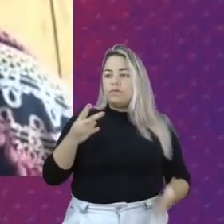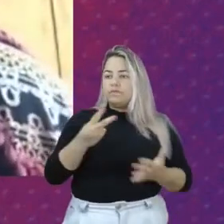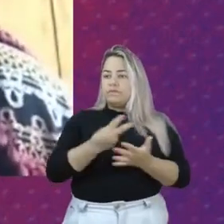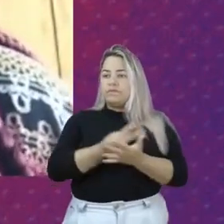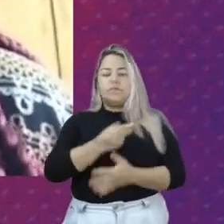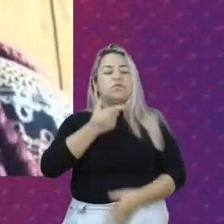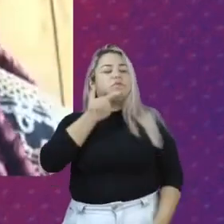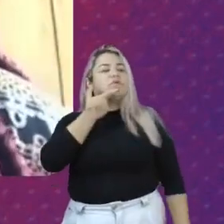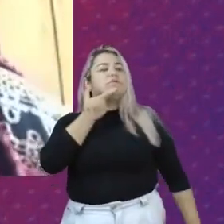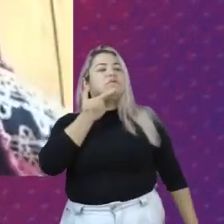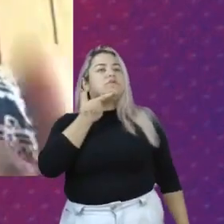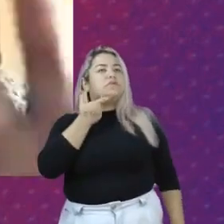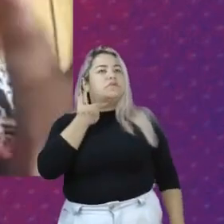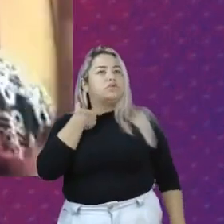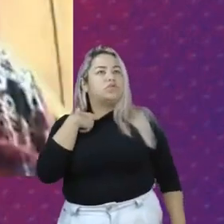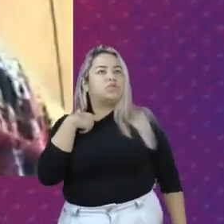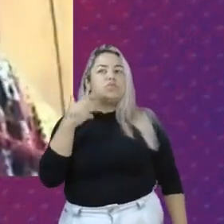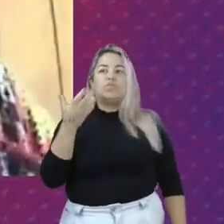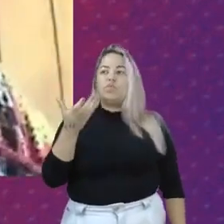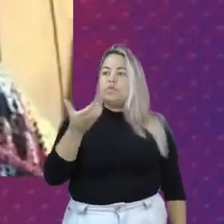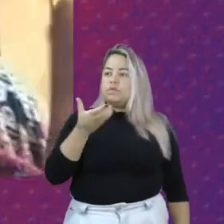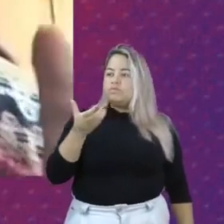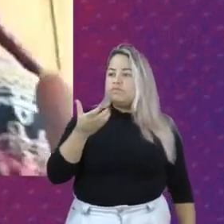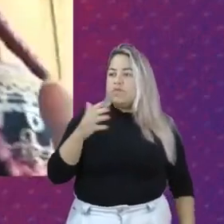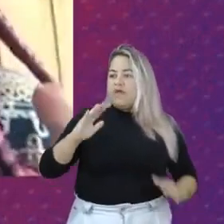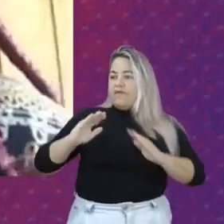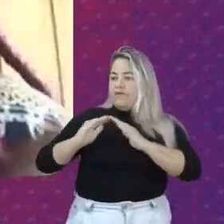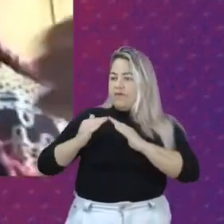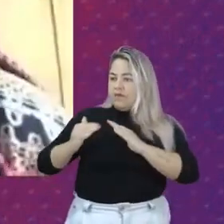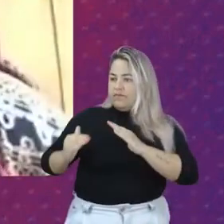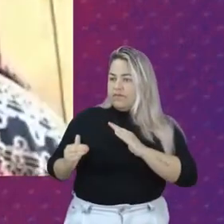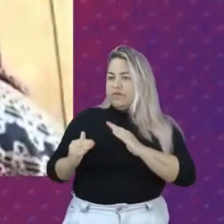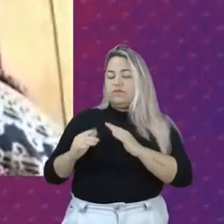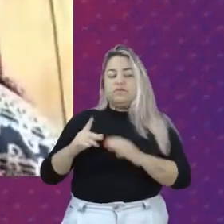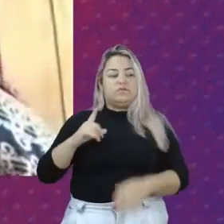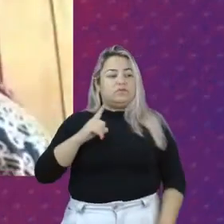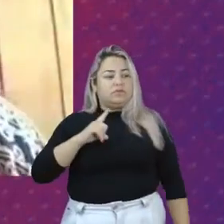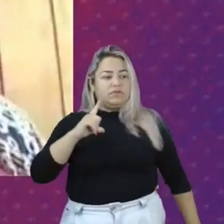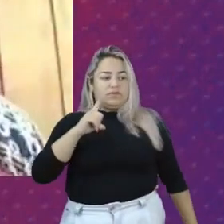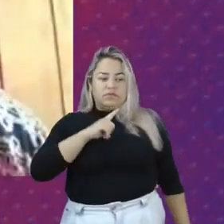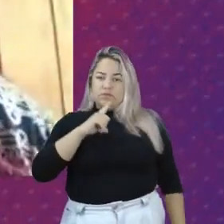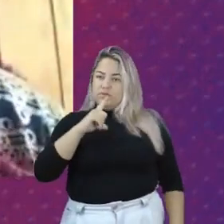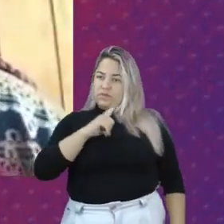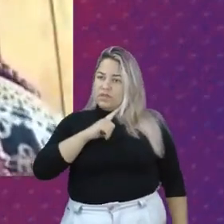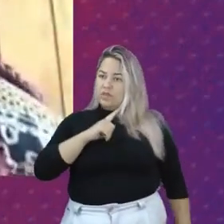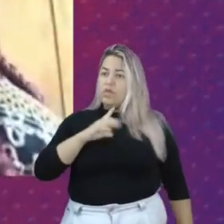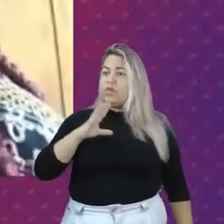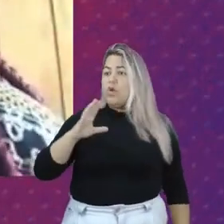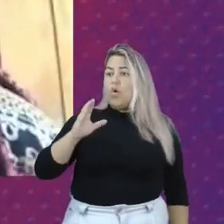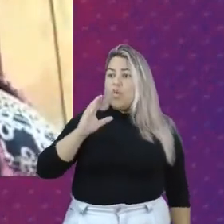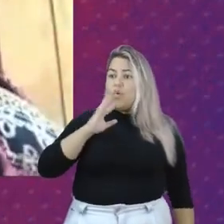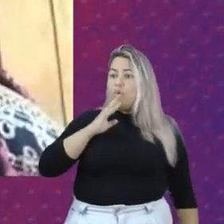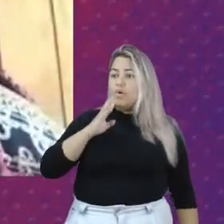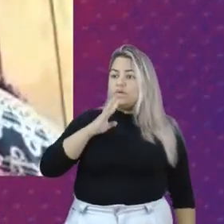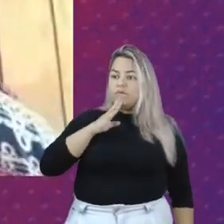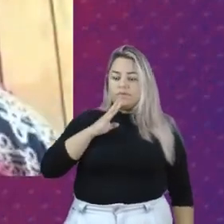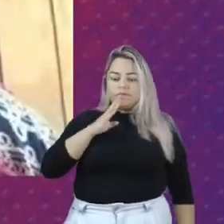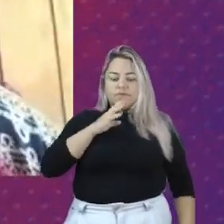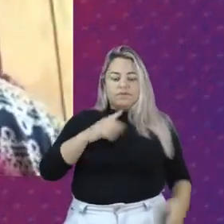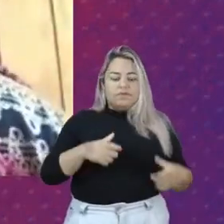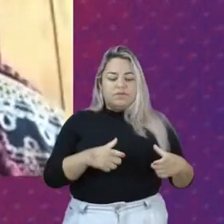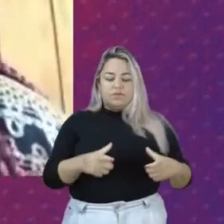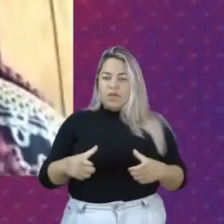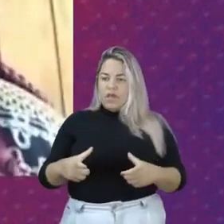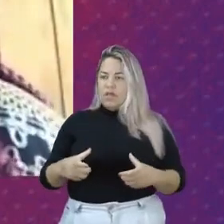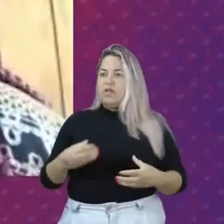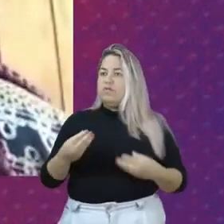um desejo do que é da favela, sem que haja realmente um reconhecimento daquele espaço